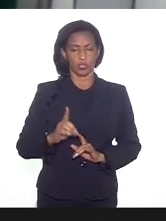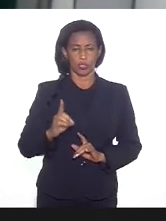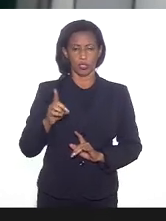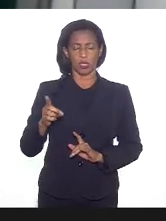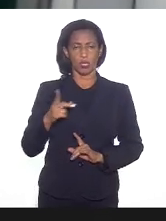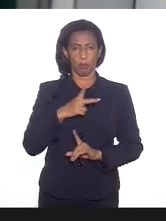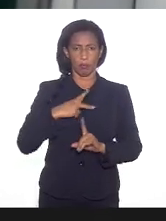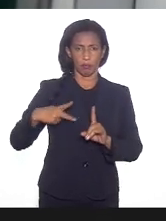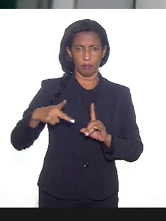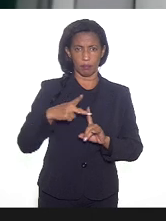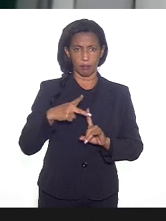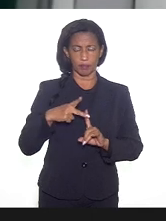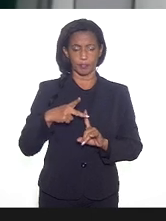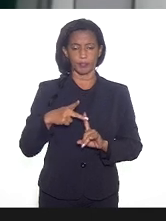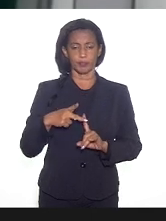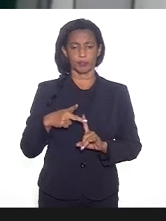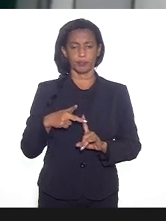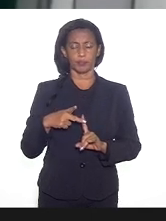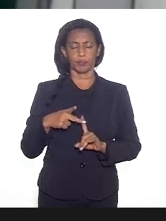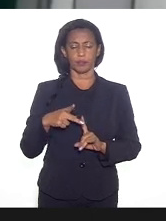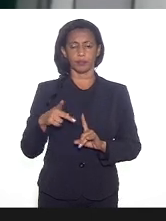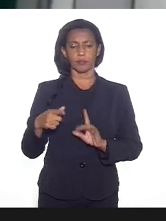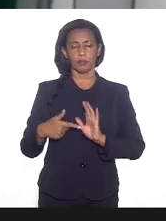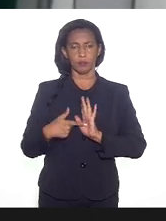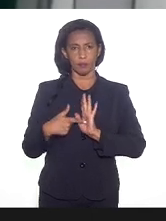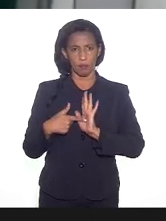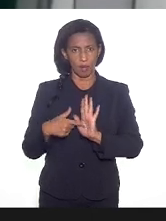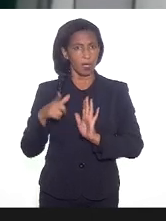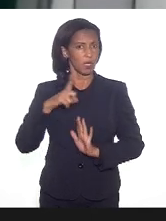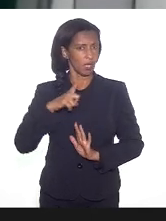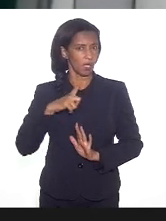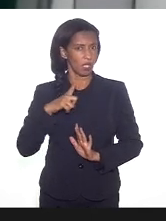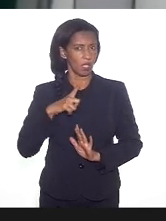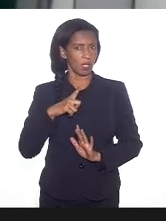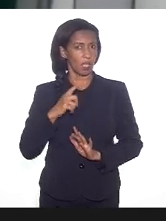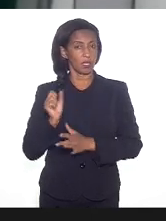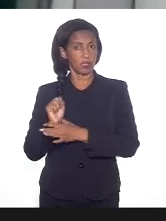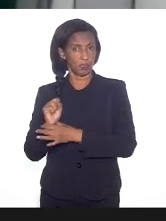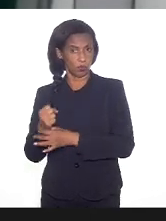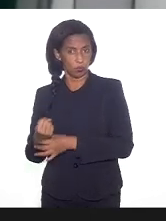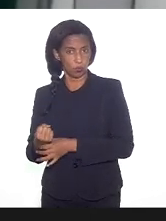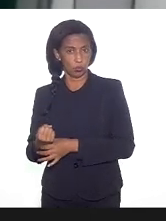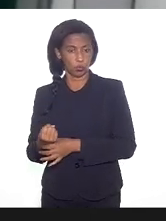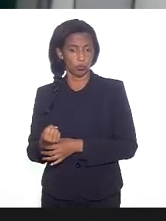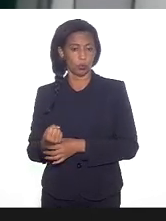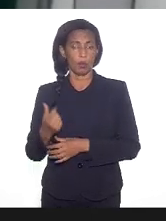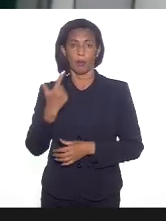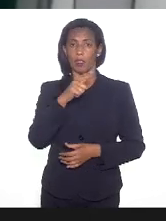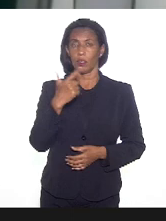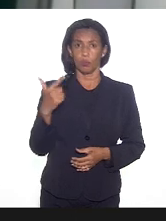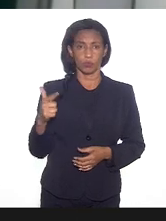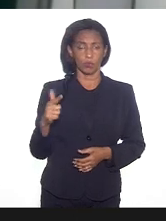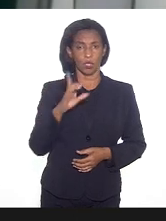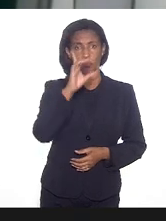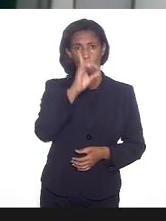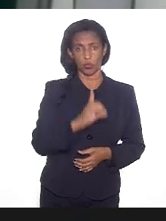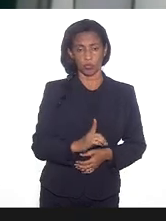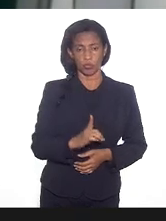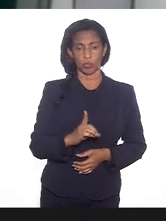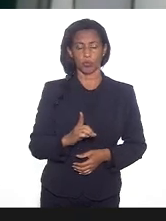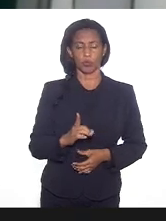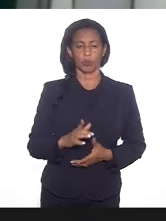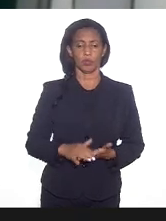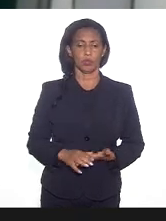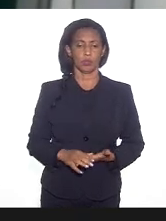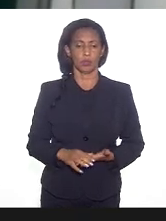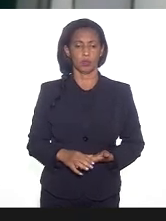Previdência, porque, de fato, né, há uma diretoria de seguridade, mas não há uma diretoria digamos